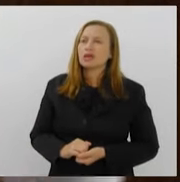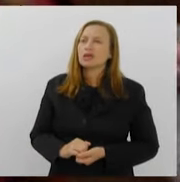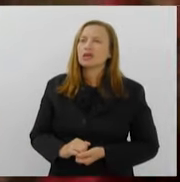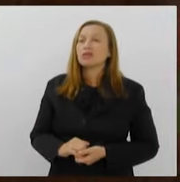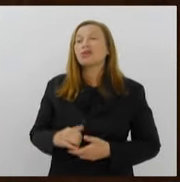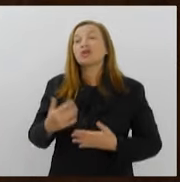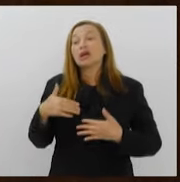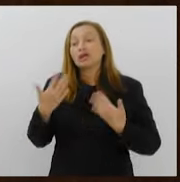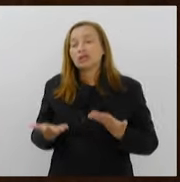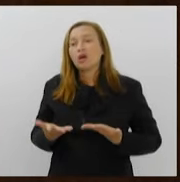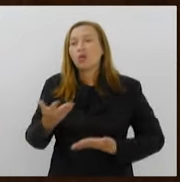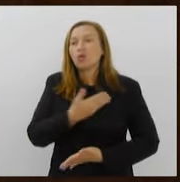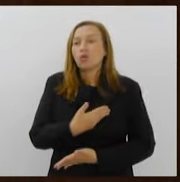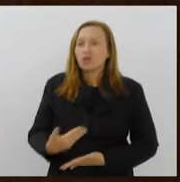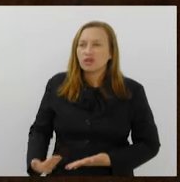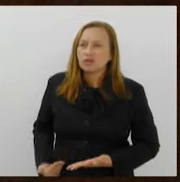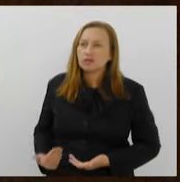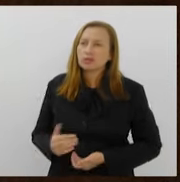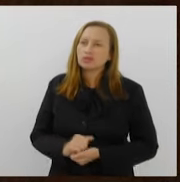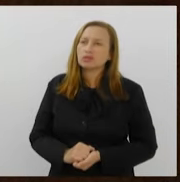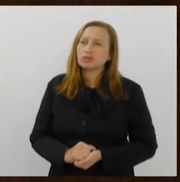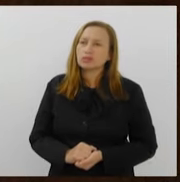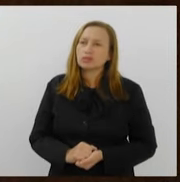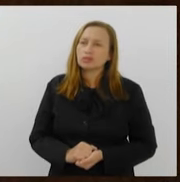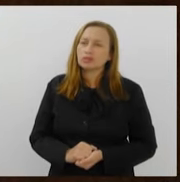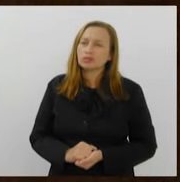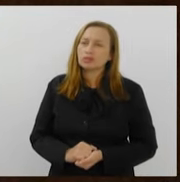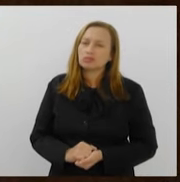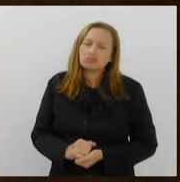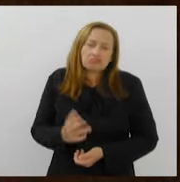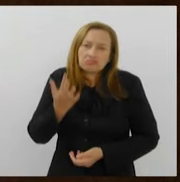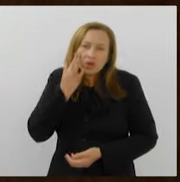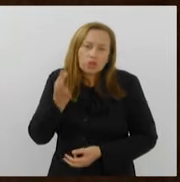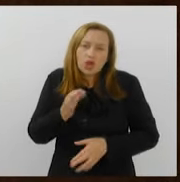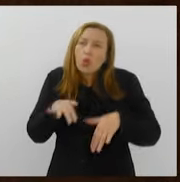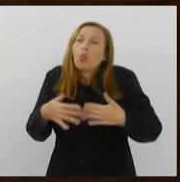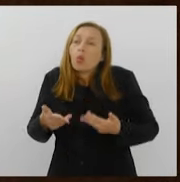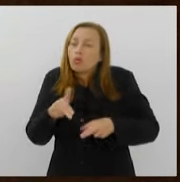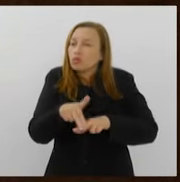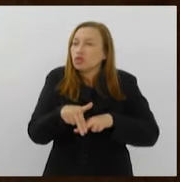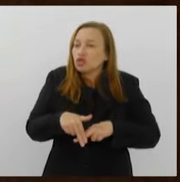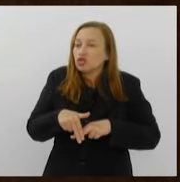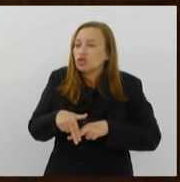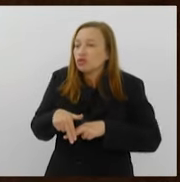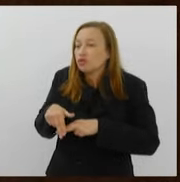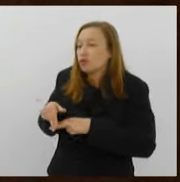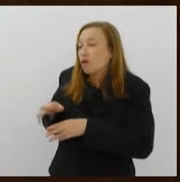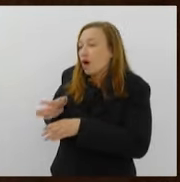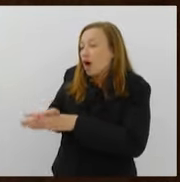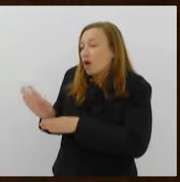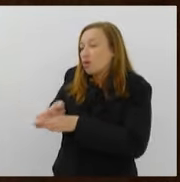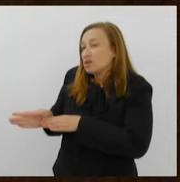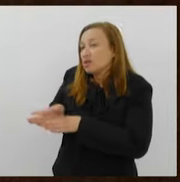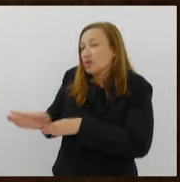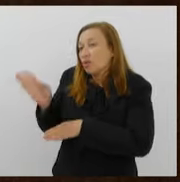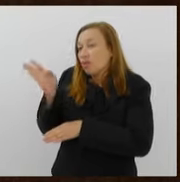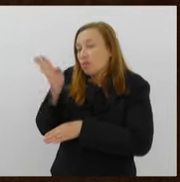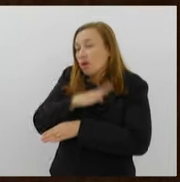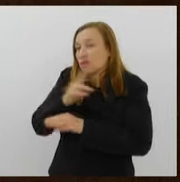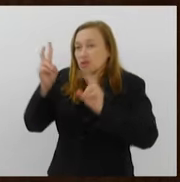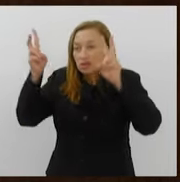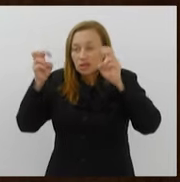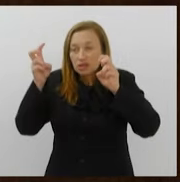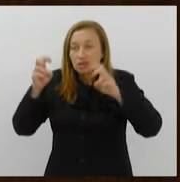Então, o governador, ele, por algum motivo, alguém orientou mal o governador nessa questão. E